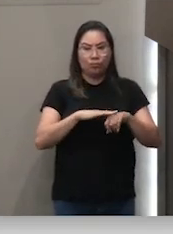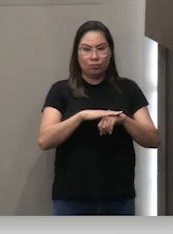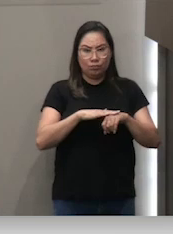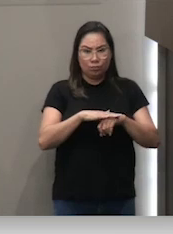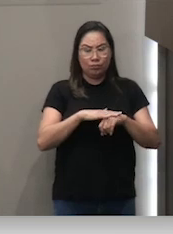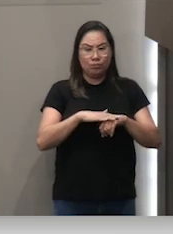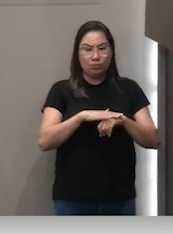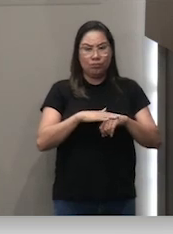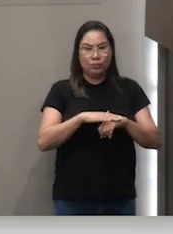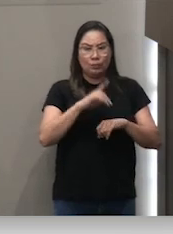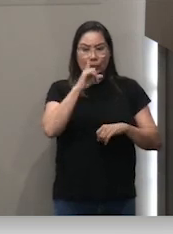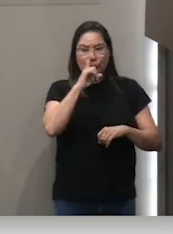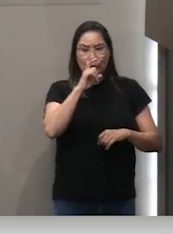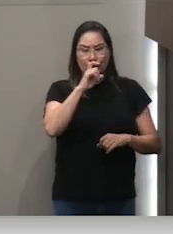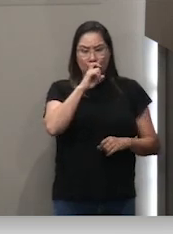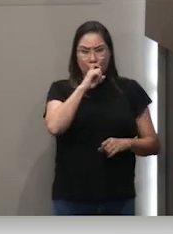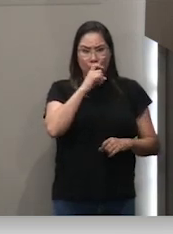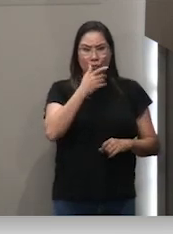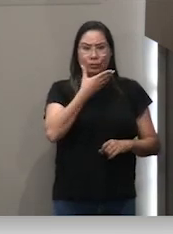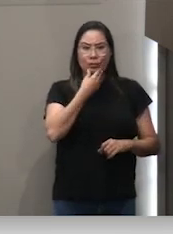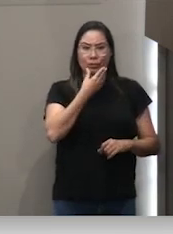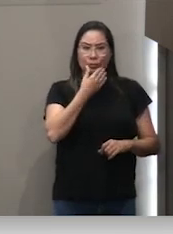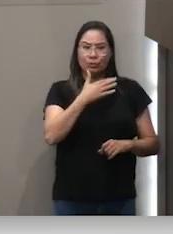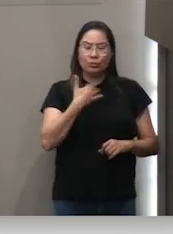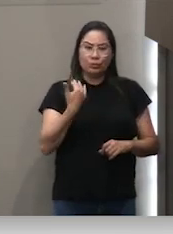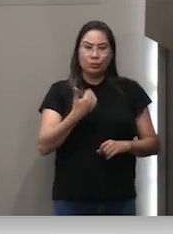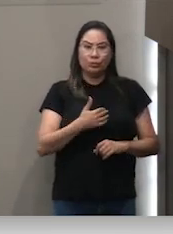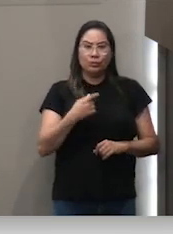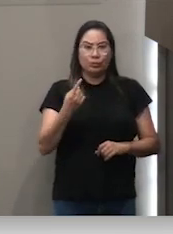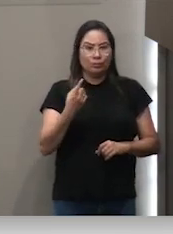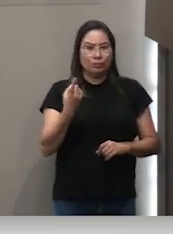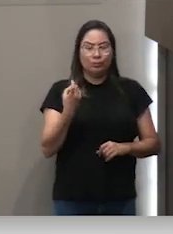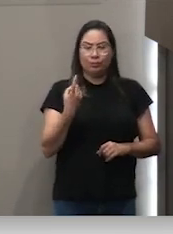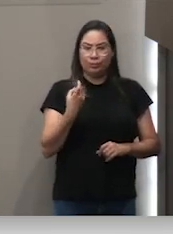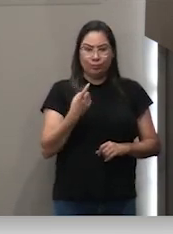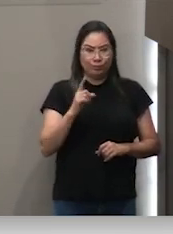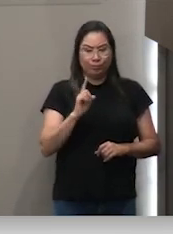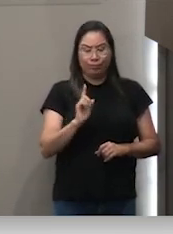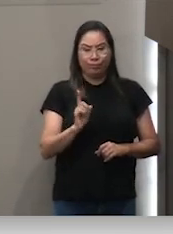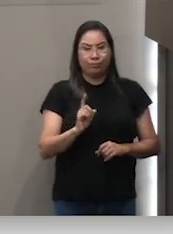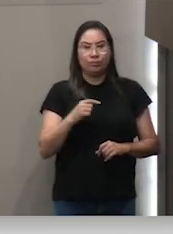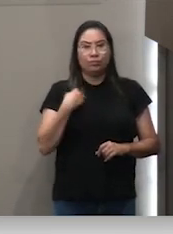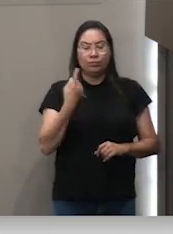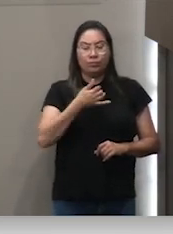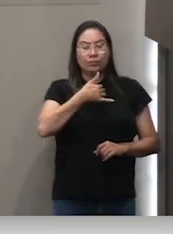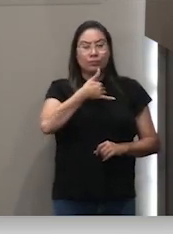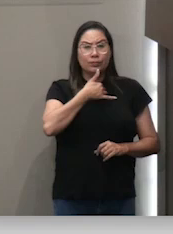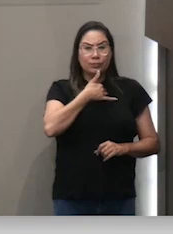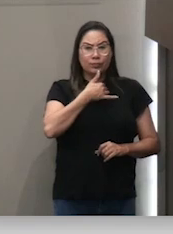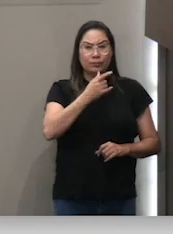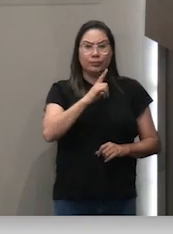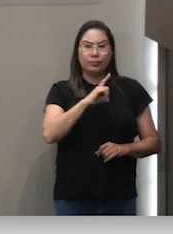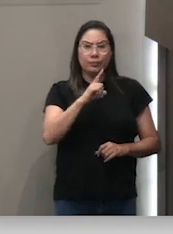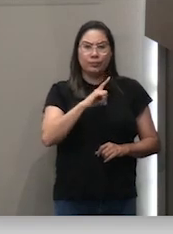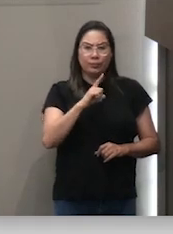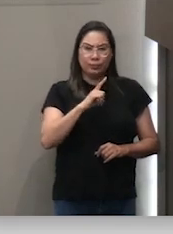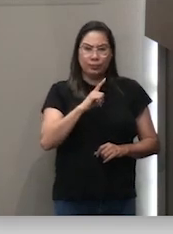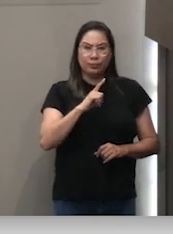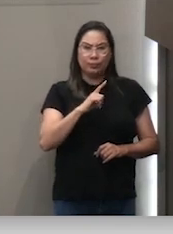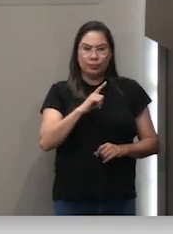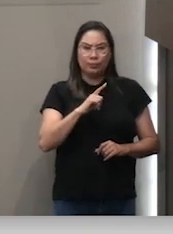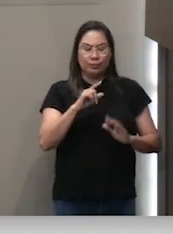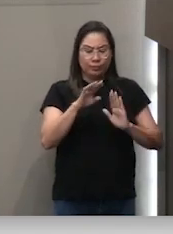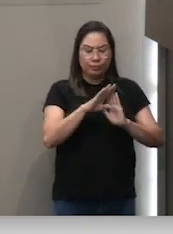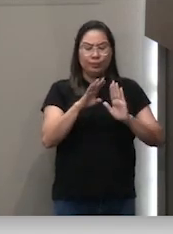muitos, infelizmente vocês não são os únicos. Isso que nos deixa triste tem sido